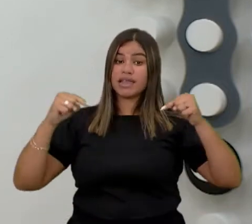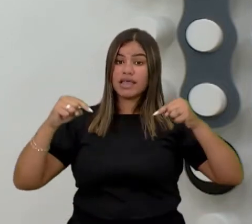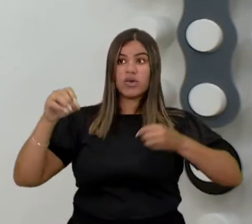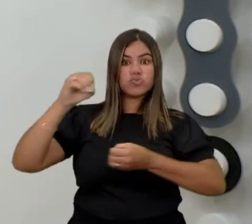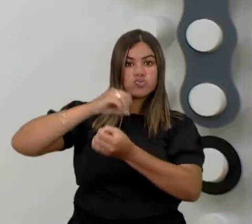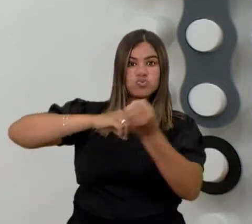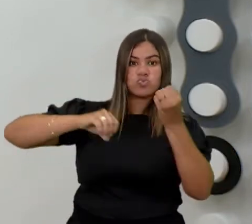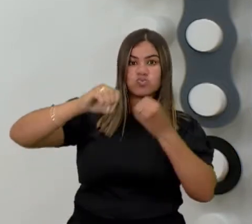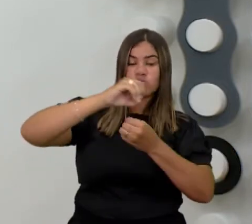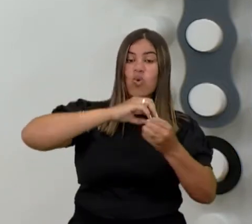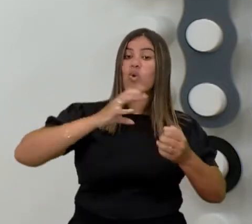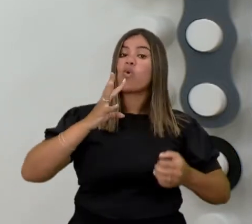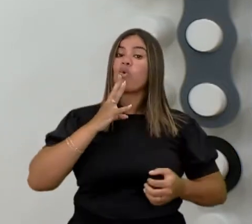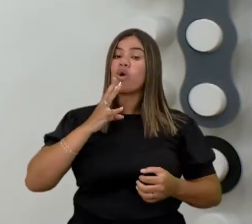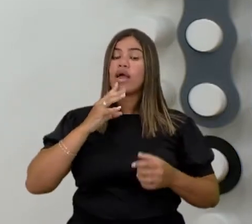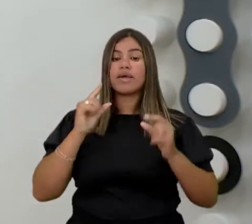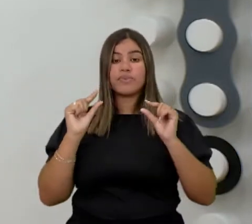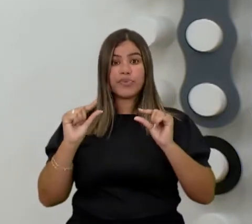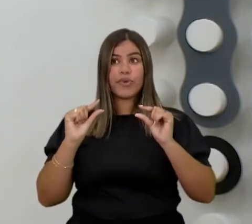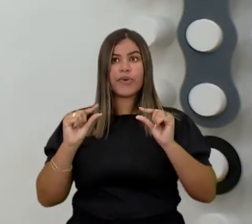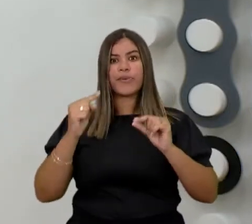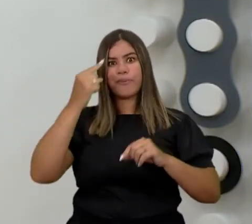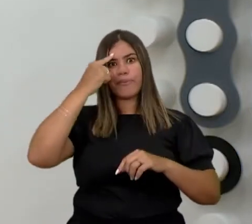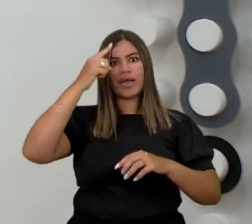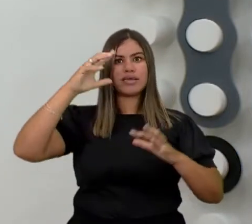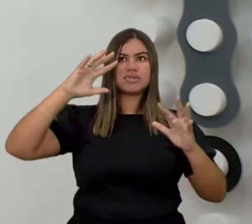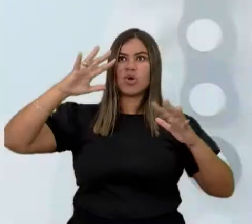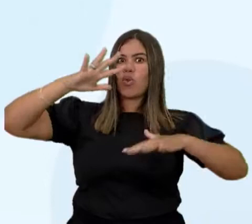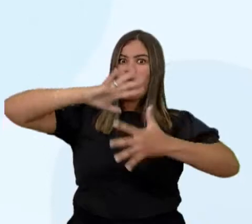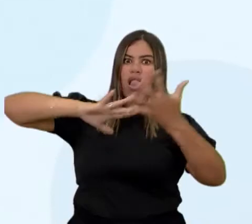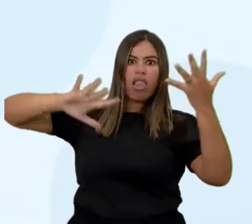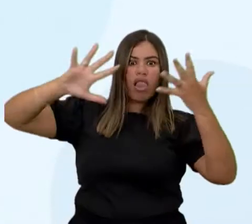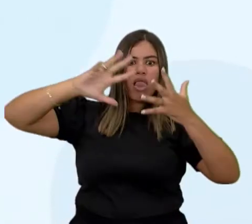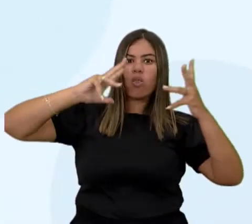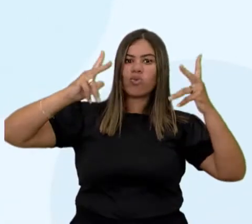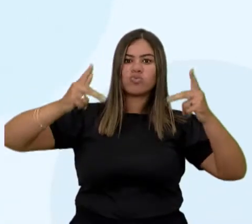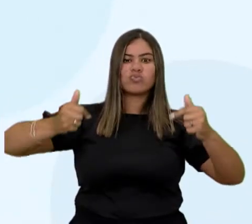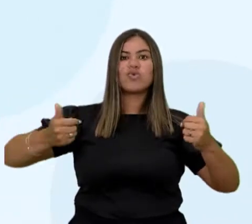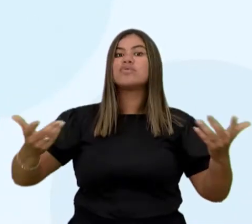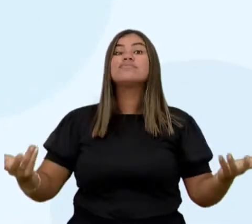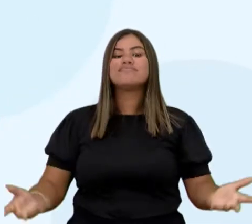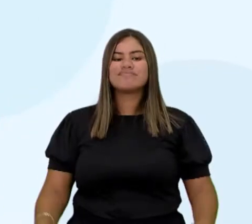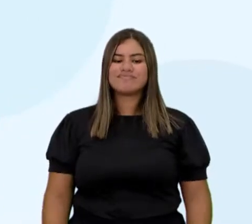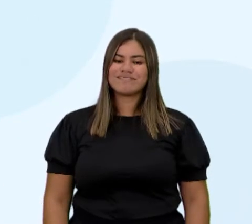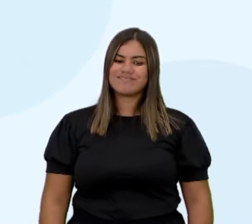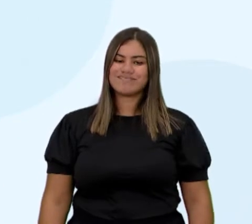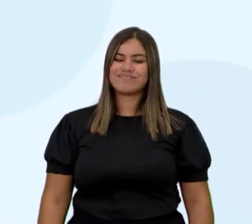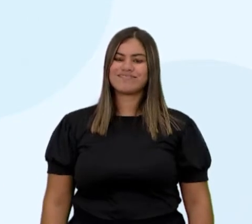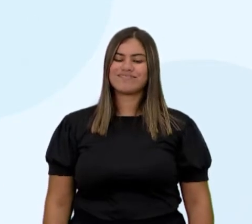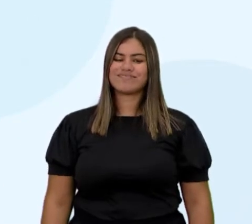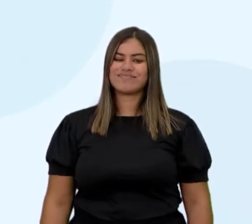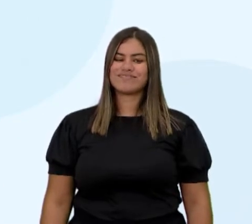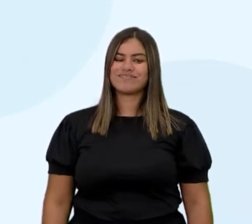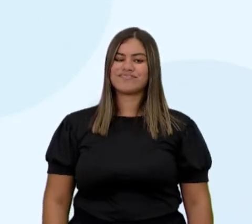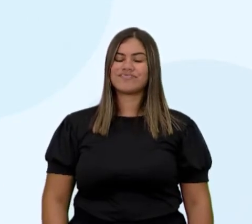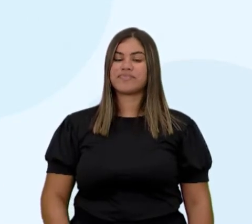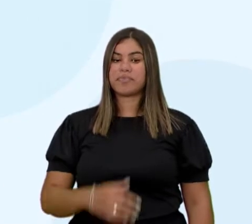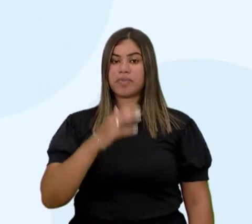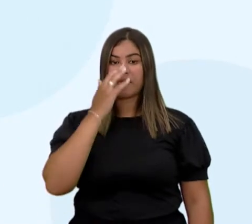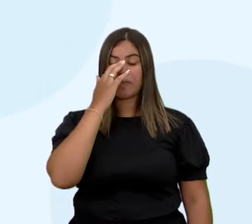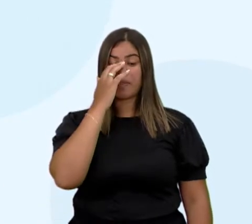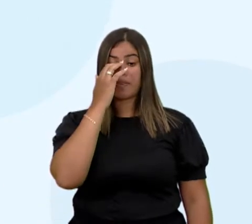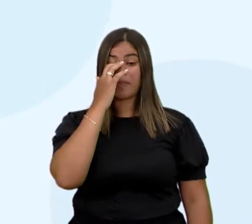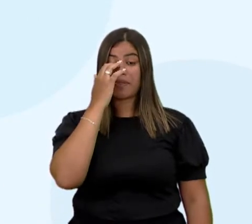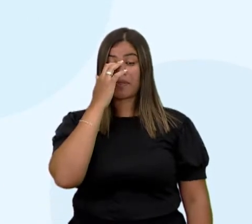fração, imagina o universo. Vamos voltar lá para o texto? Vamos lá voltar lá para o texto anterior, vamos lá? Isso.